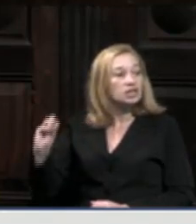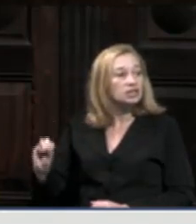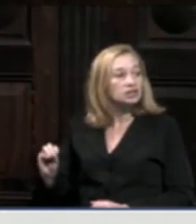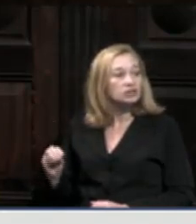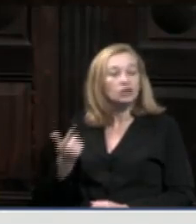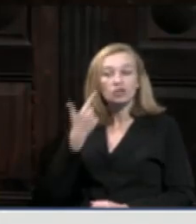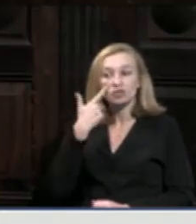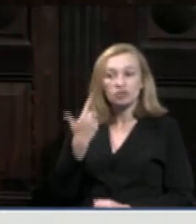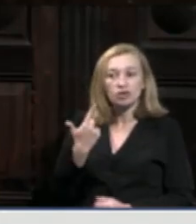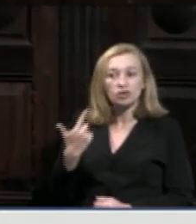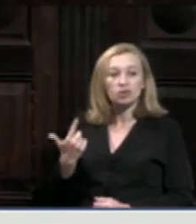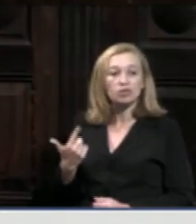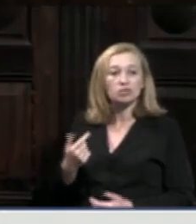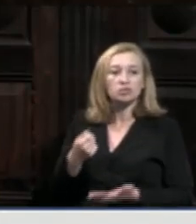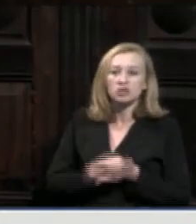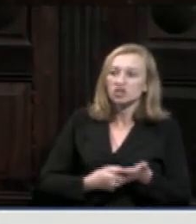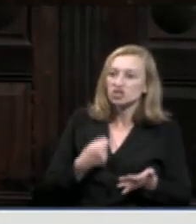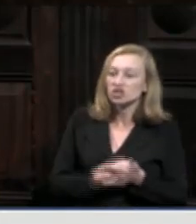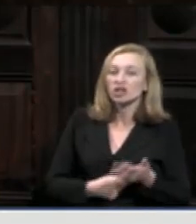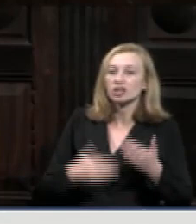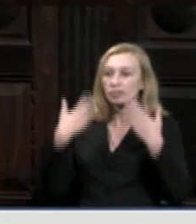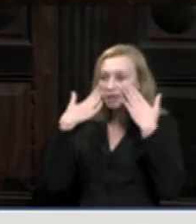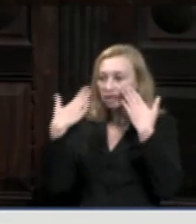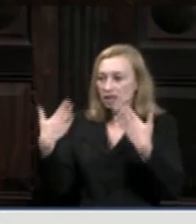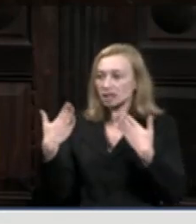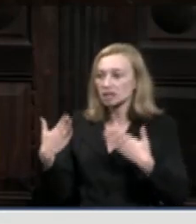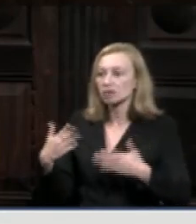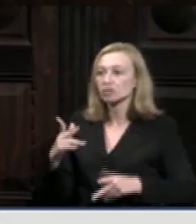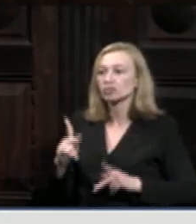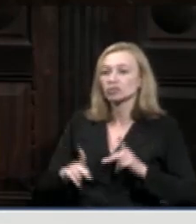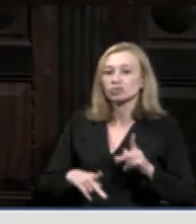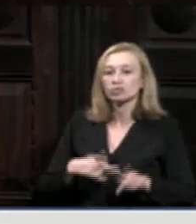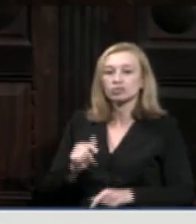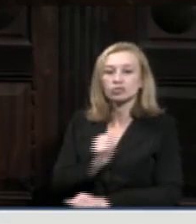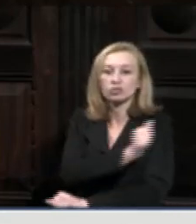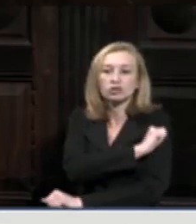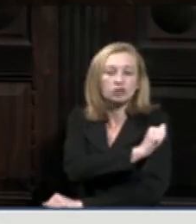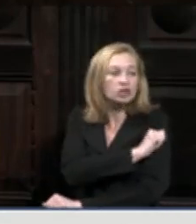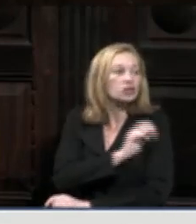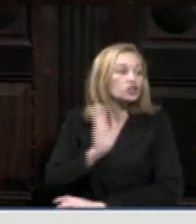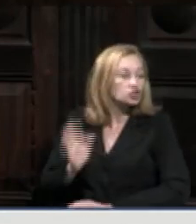expressiva representação do mundo estudantil, já